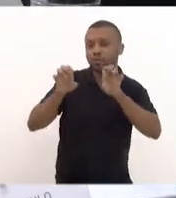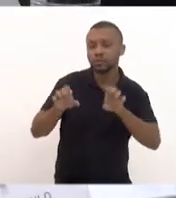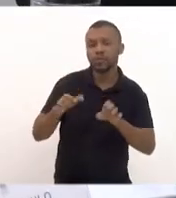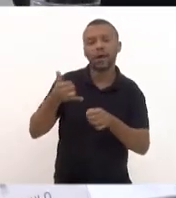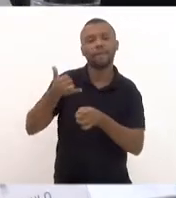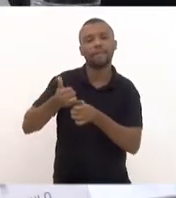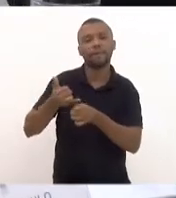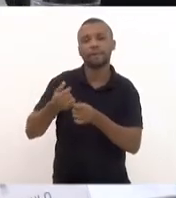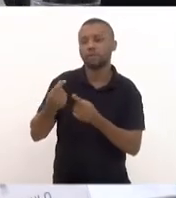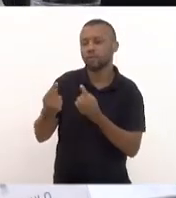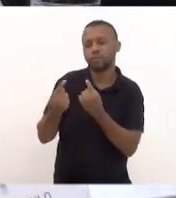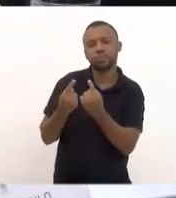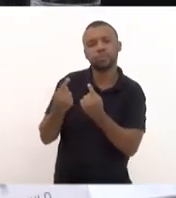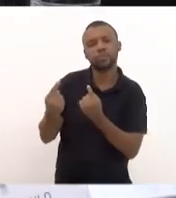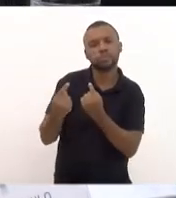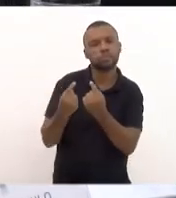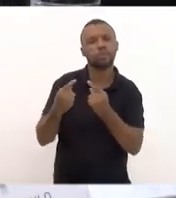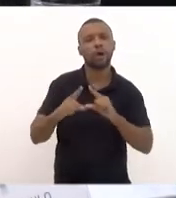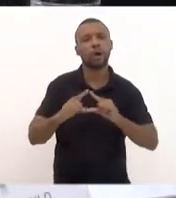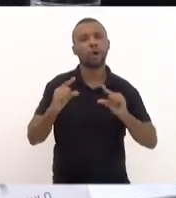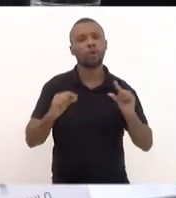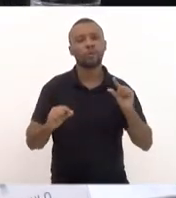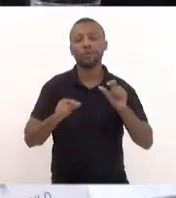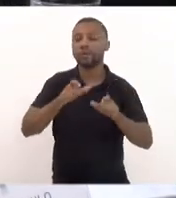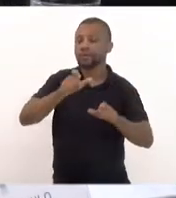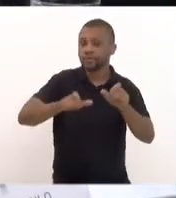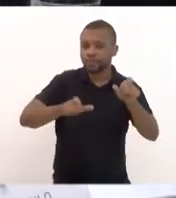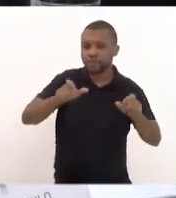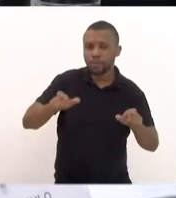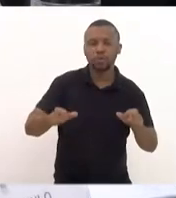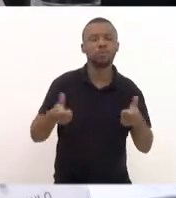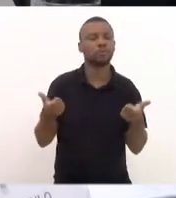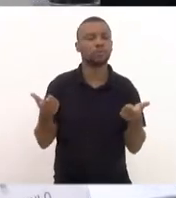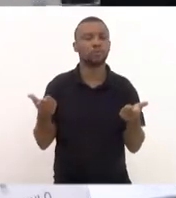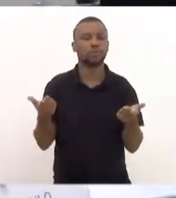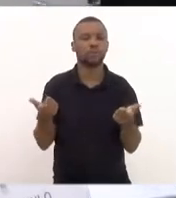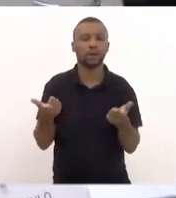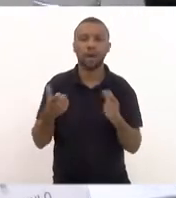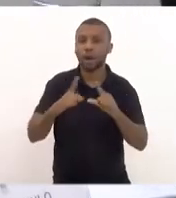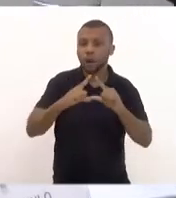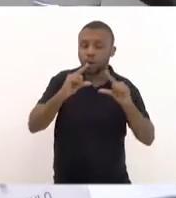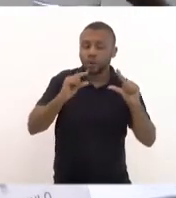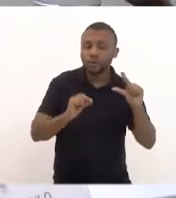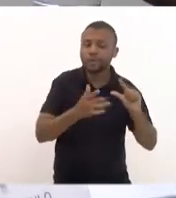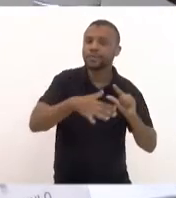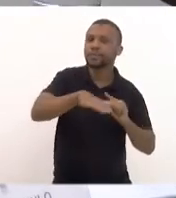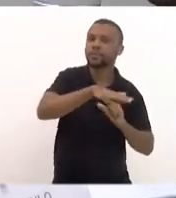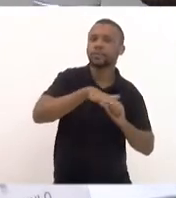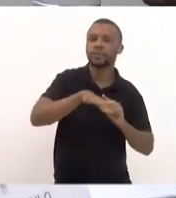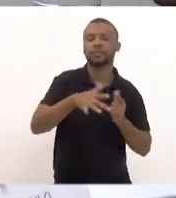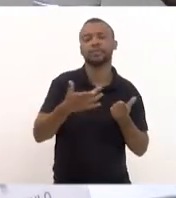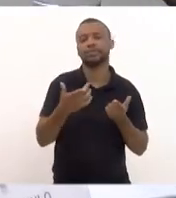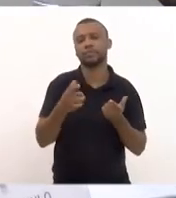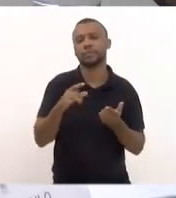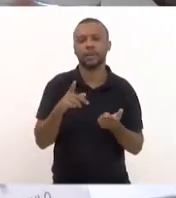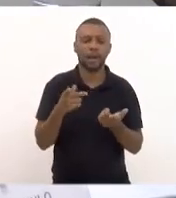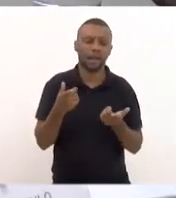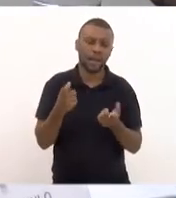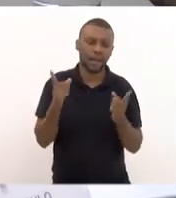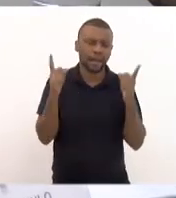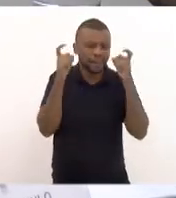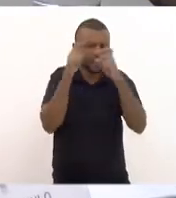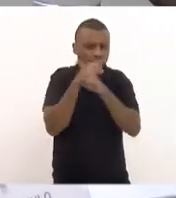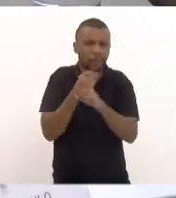ferroviária, a logística de passageiro do nosso estado do Rio de Janeiro. Logística também, não só a de passageiro. É raro, é raro.